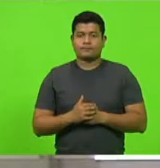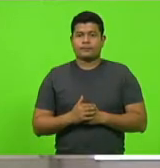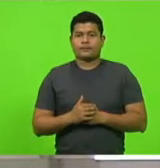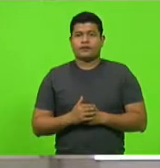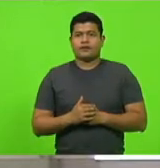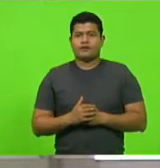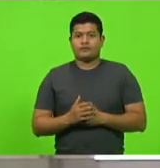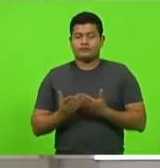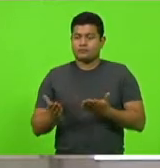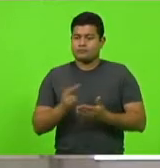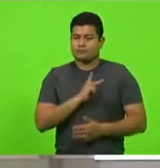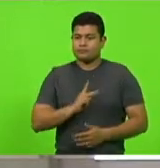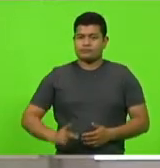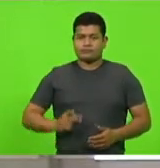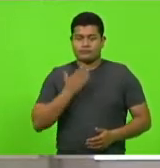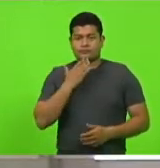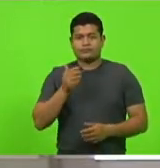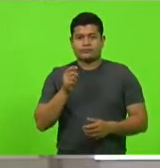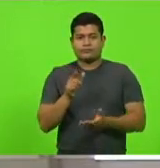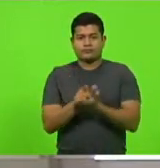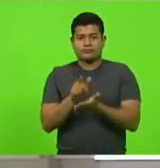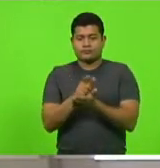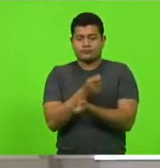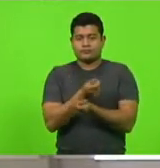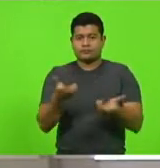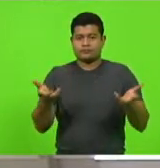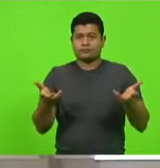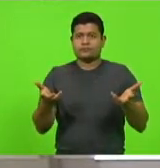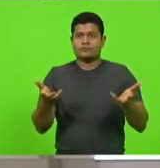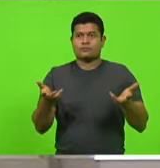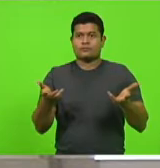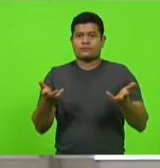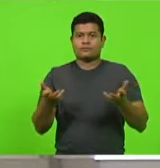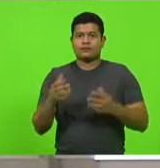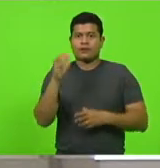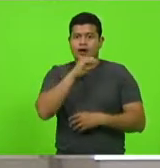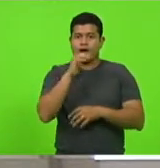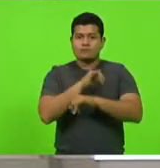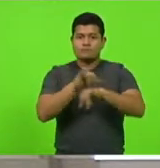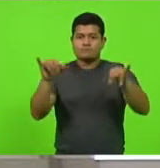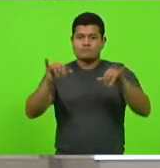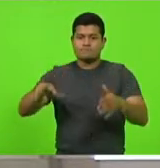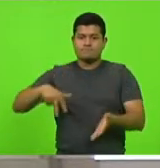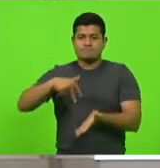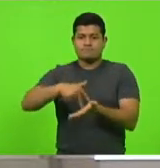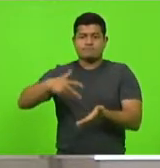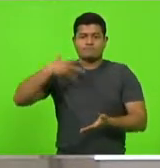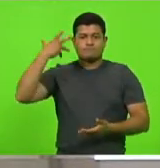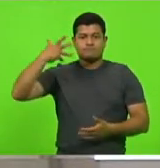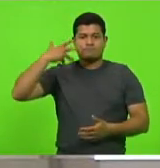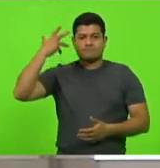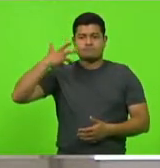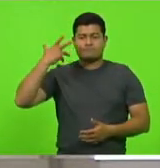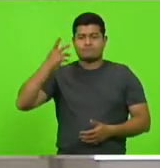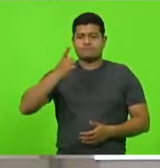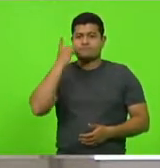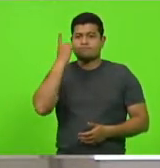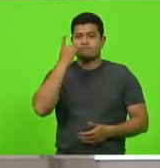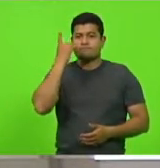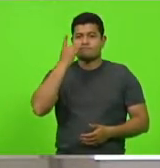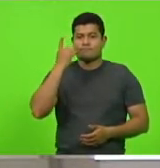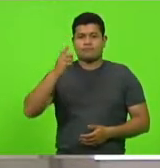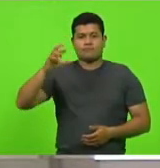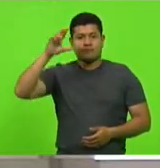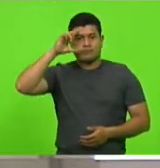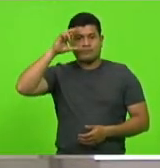Expediente. O senhor presidente solicitou que se procedesse à distribuição. Breves comunicações. Fizeram uso da palavra os senhores deputados